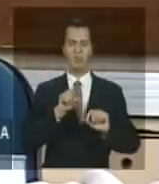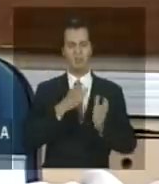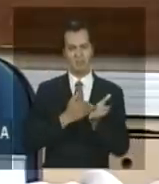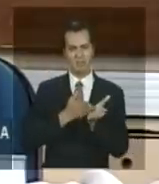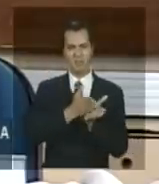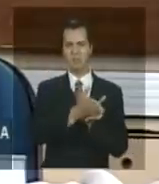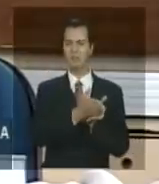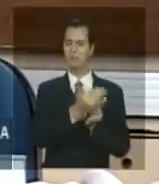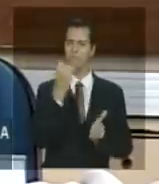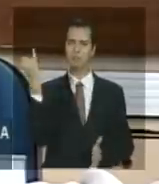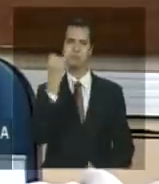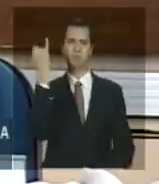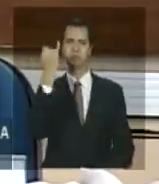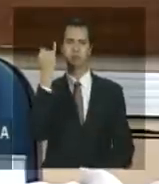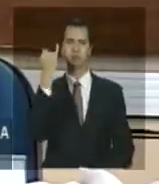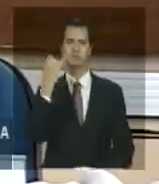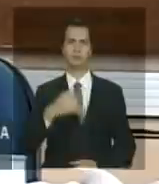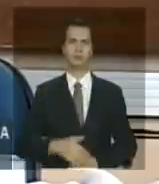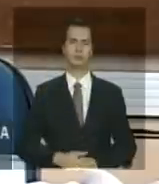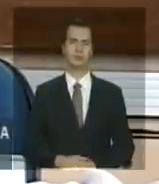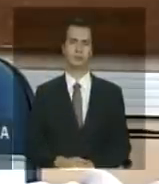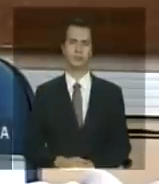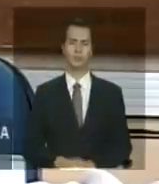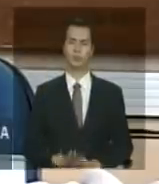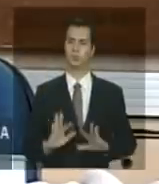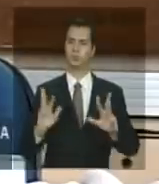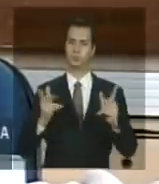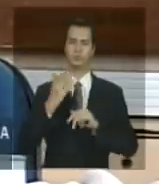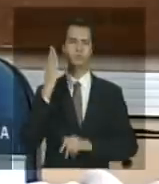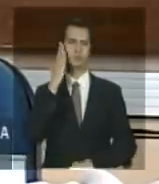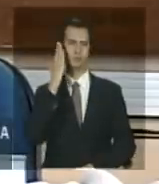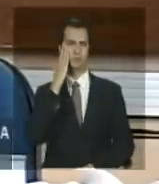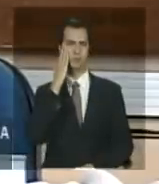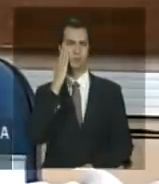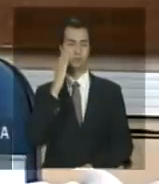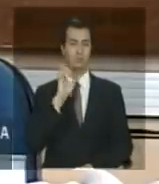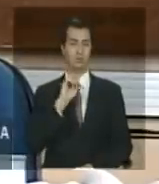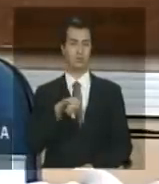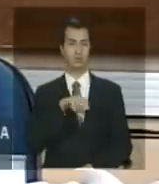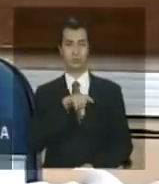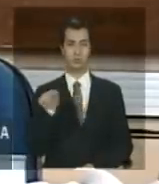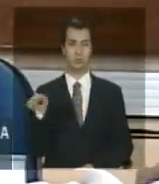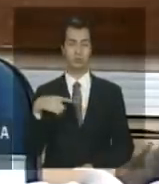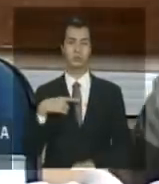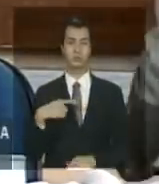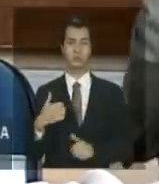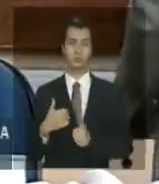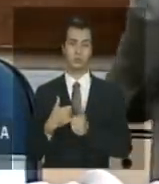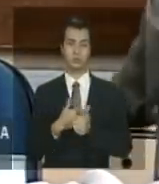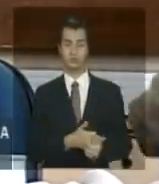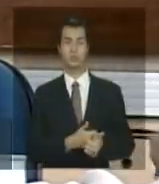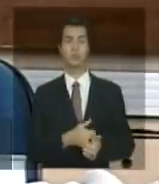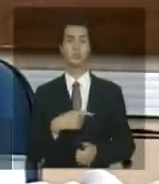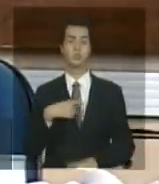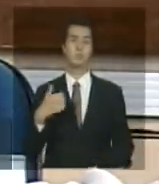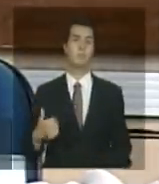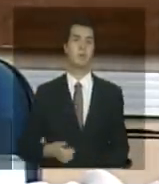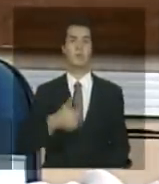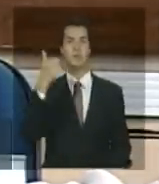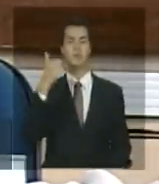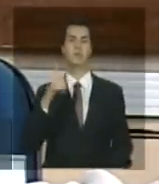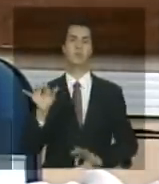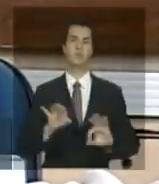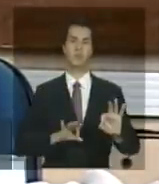caminho sem fim. Porque todo mundo sabe, quem lida com isso, que inovação, melhoria de